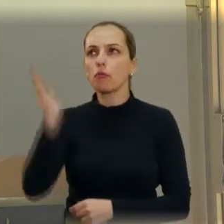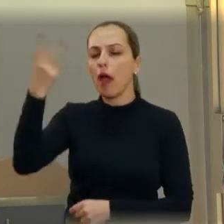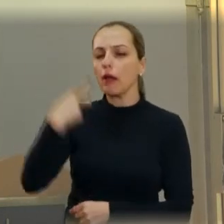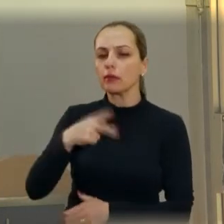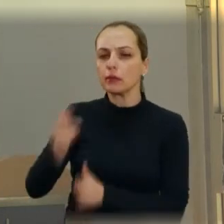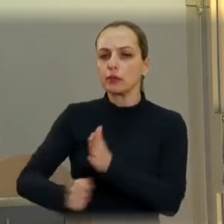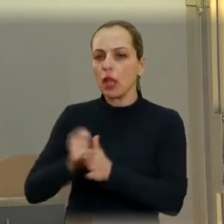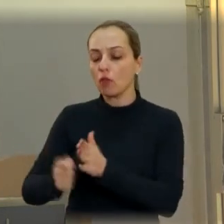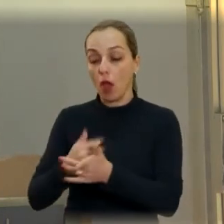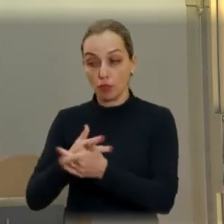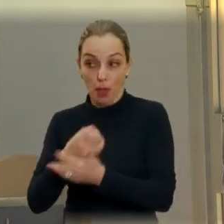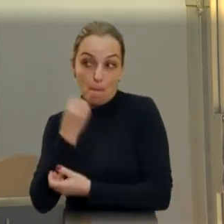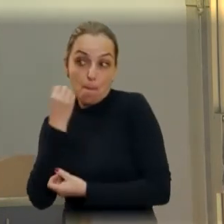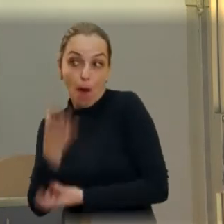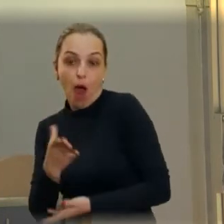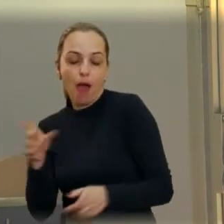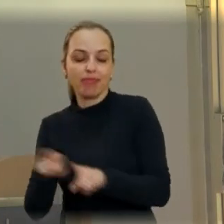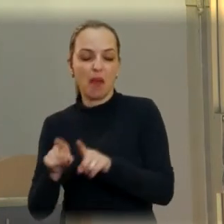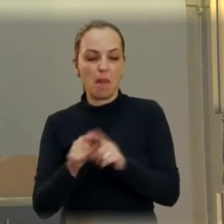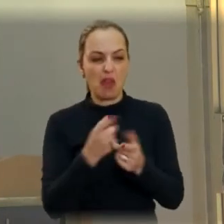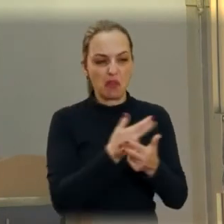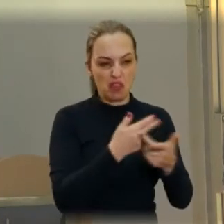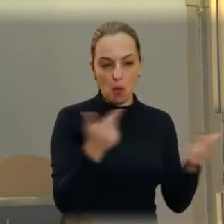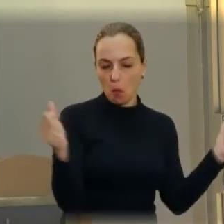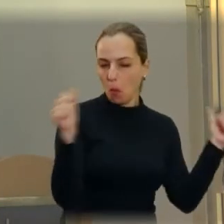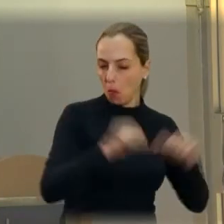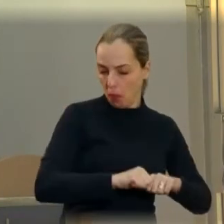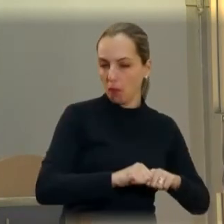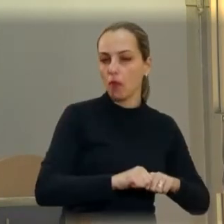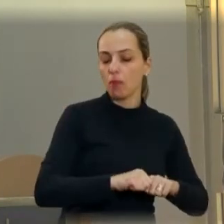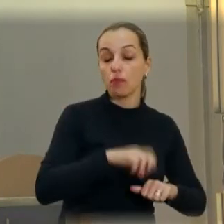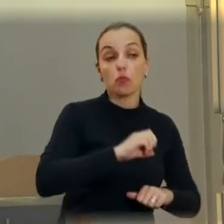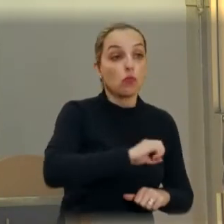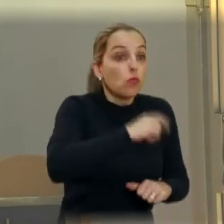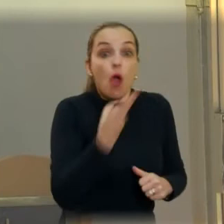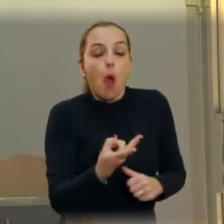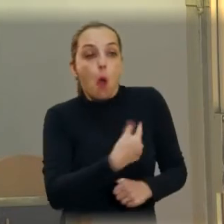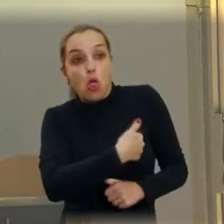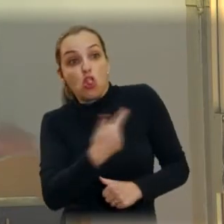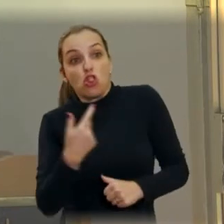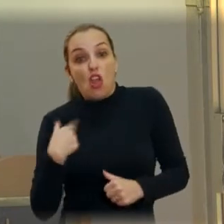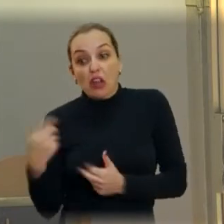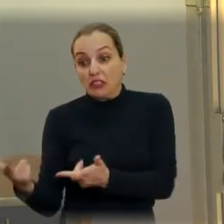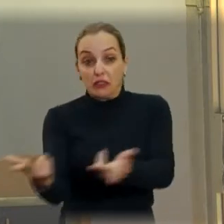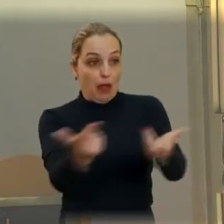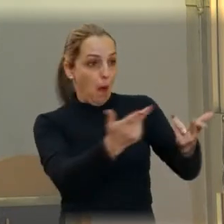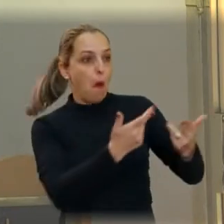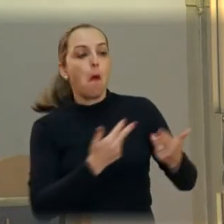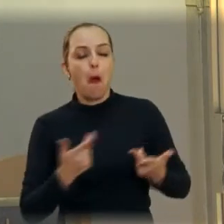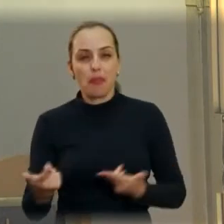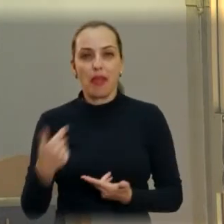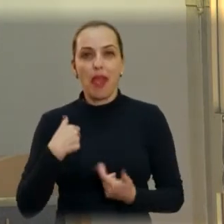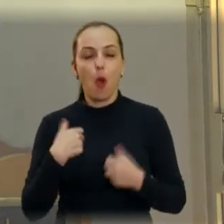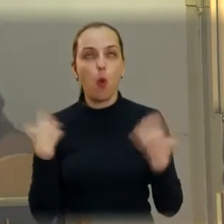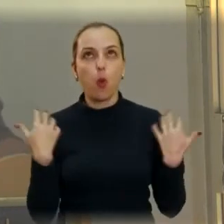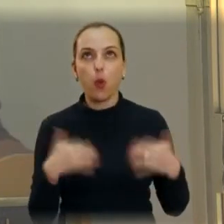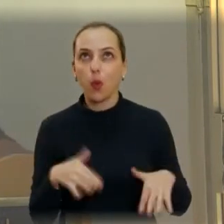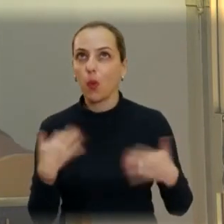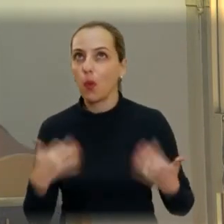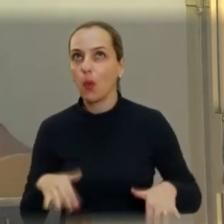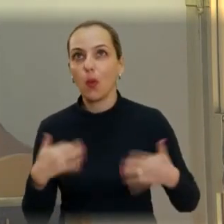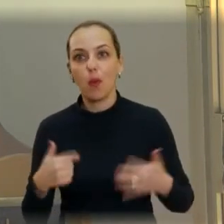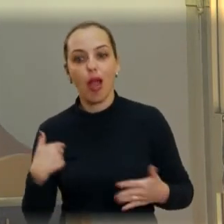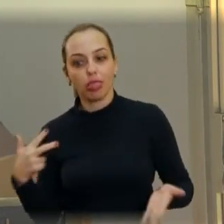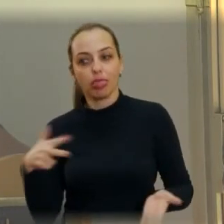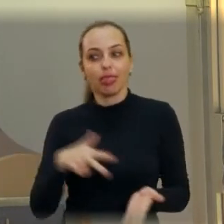só das coisas boas, mas das coisas ruins também. Ou a gente entra na vala comum. E eu acho incrível. Toda vez que eu faço fala